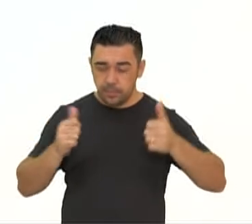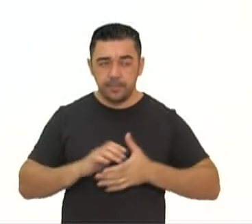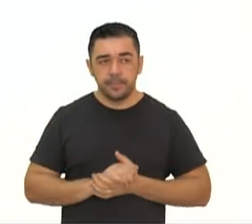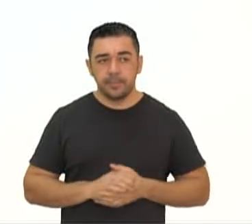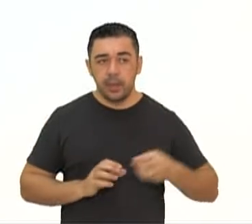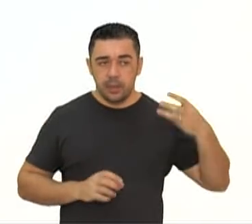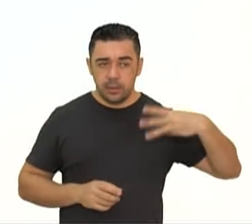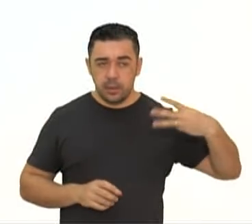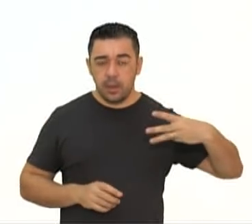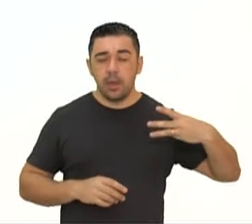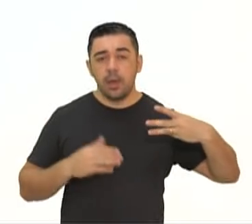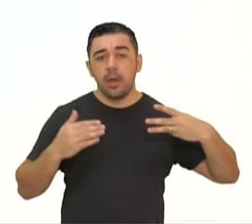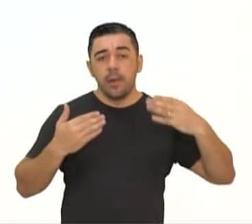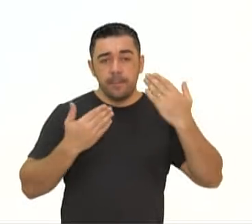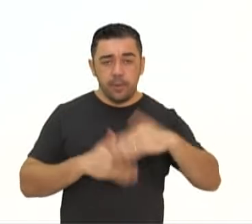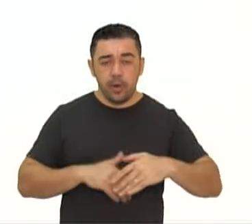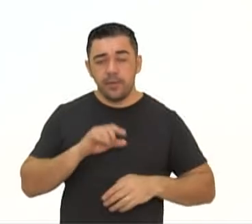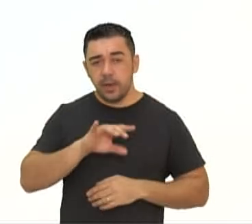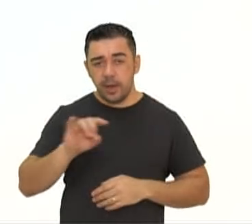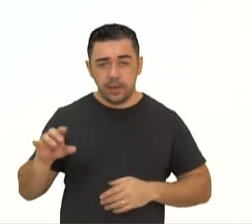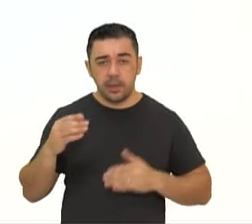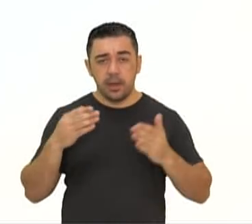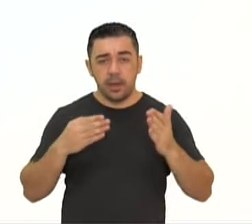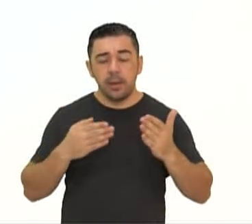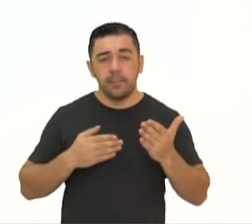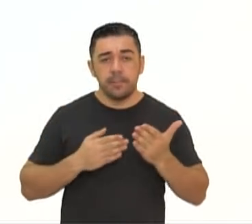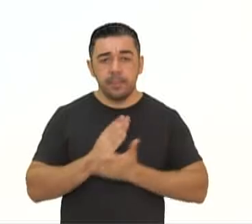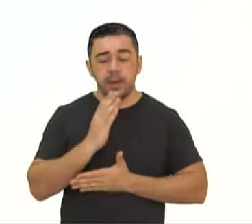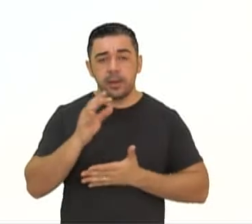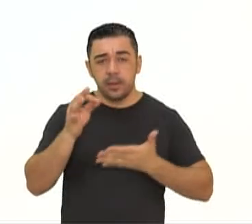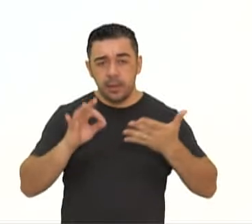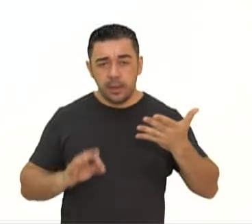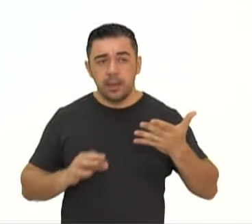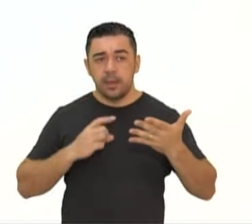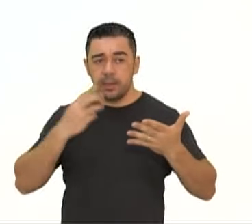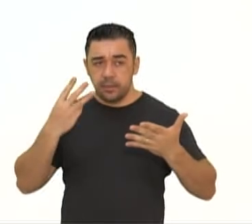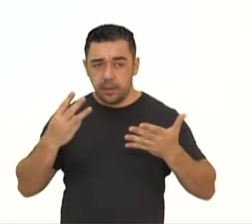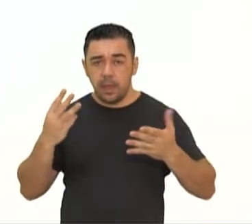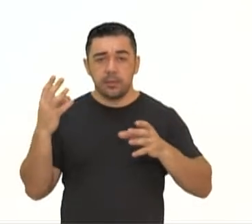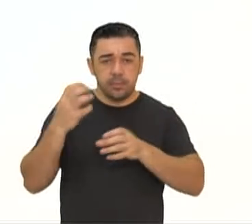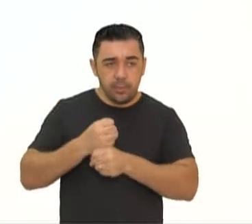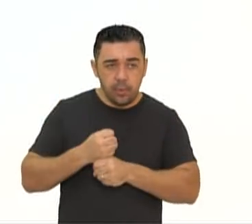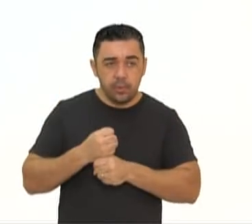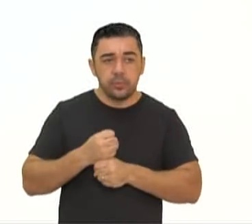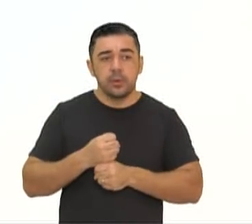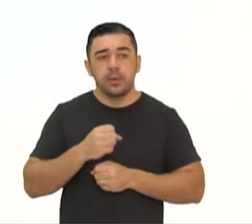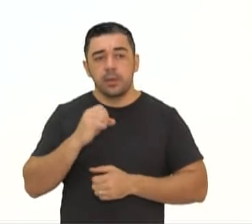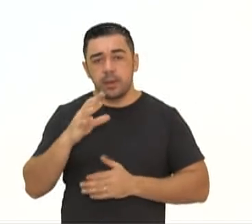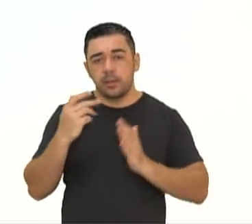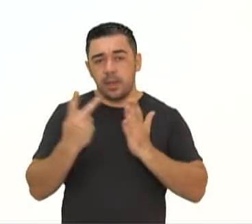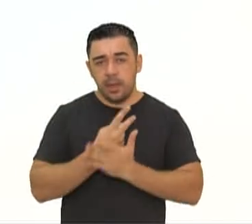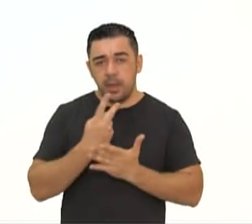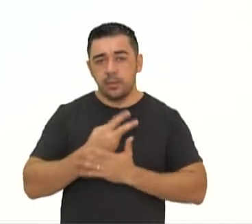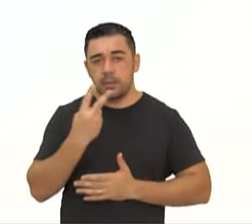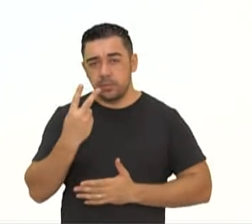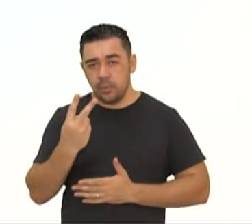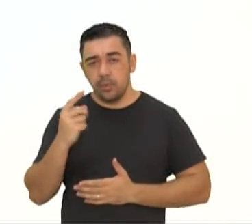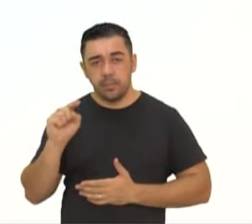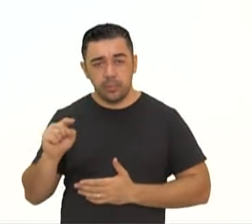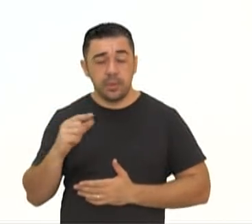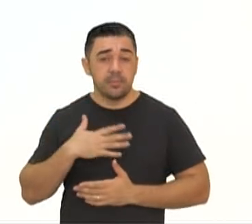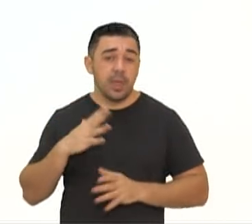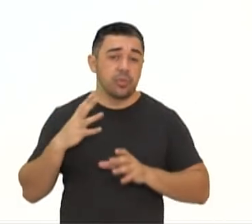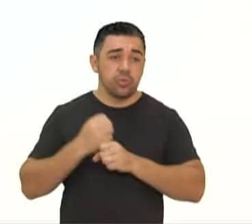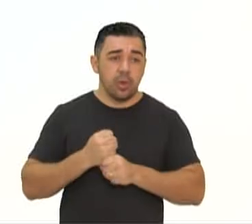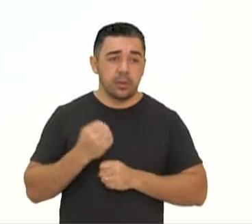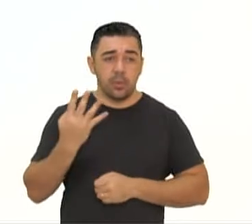uma prova, cada questão correta vale 3 pontos e cada questão errada vale menos 2 pontos. Minha nota nessa prova foi 40. E